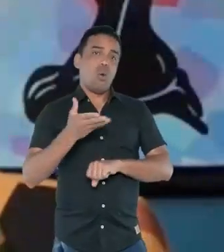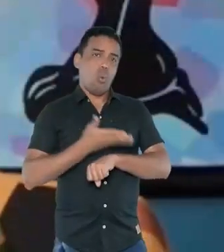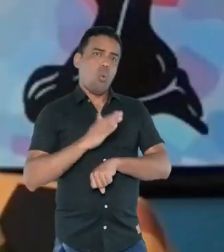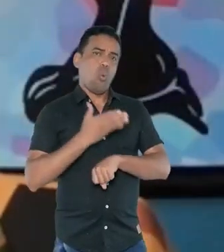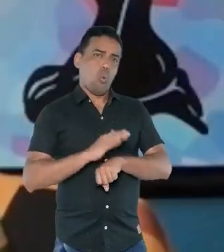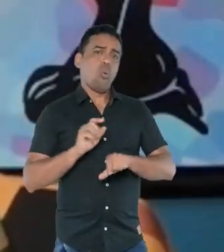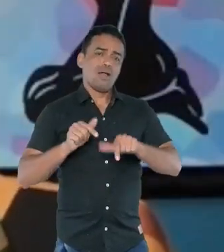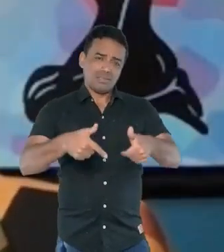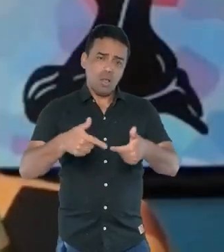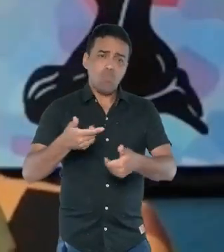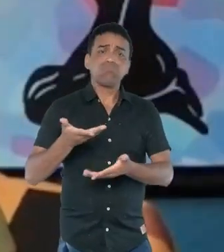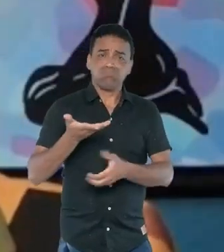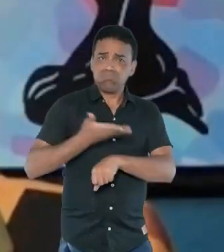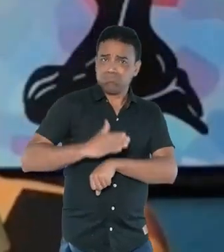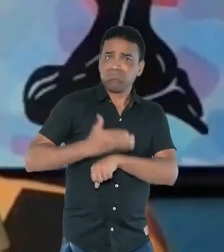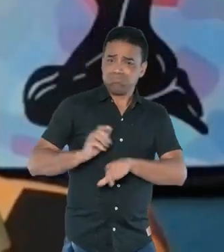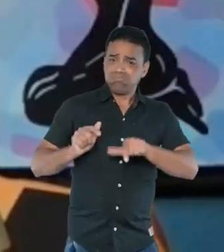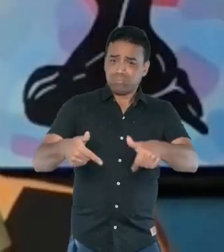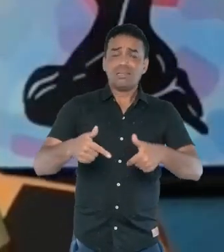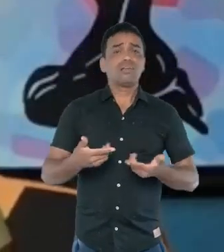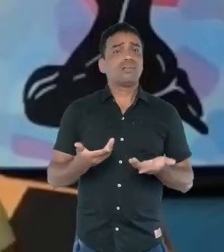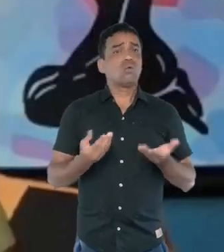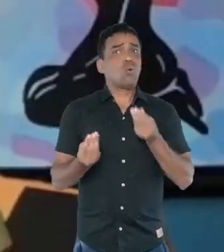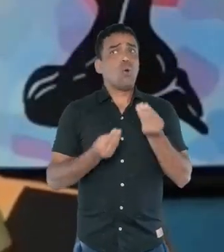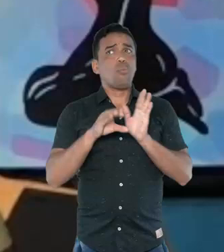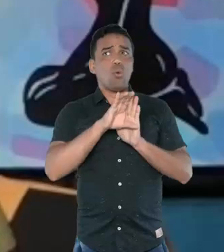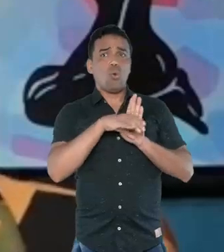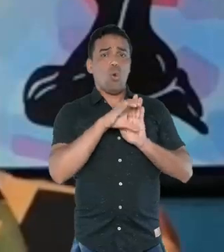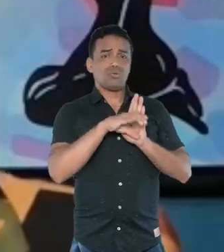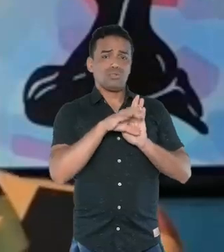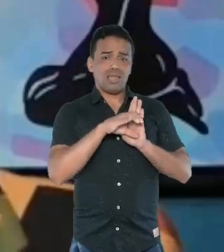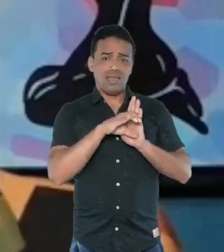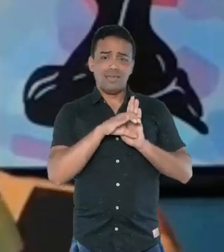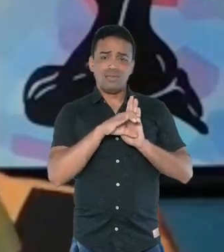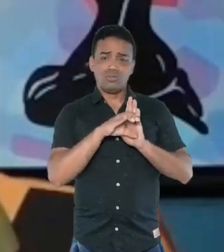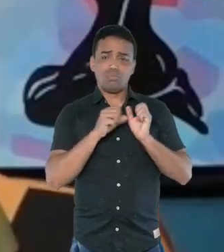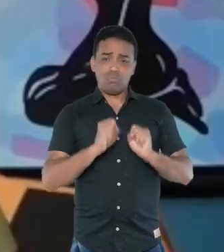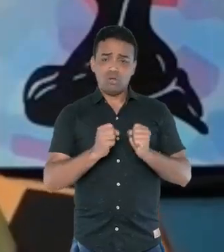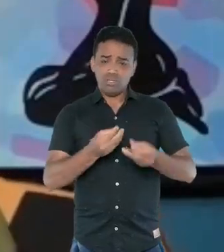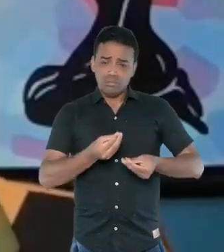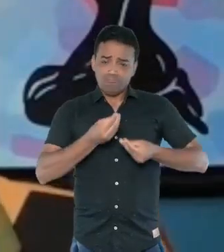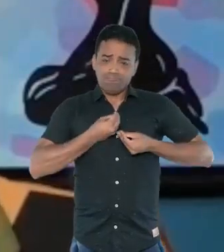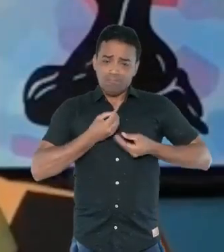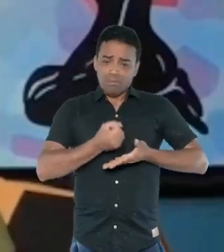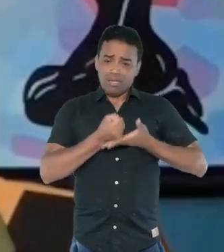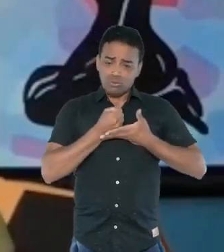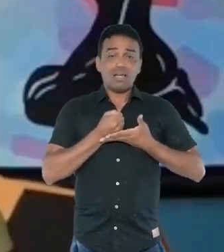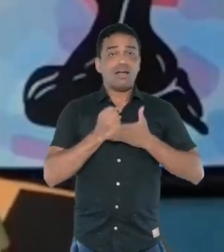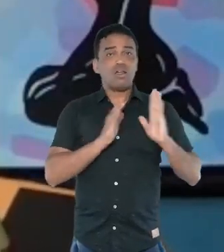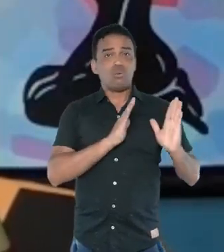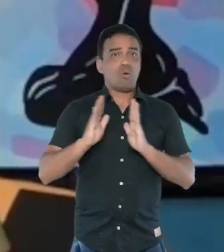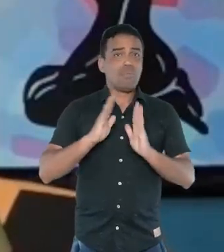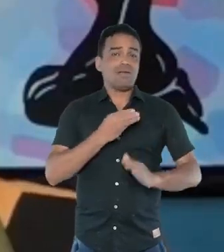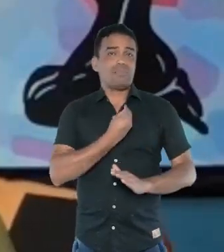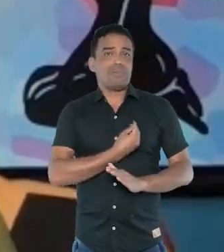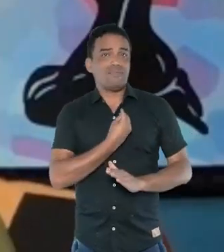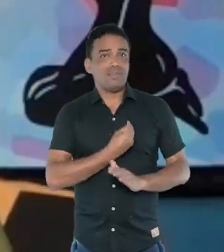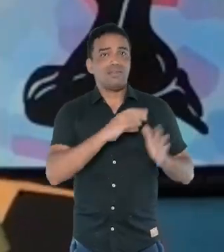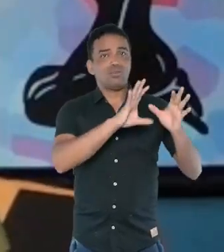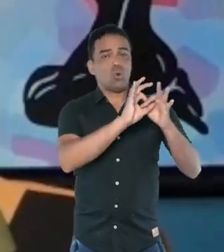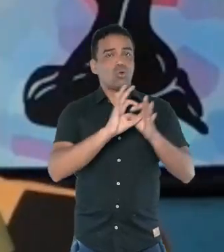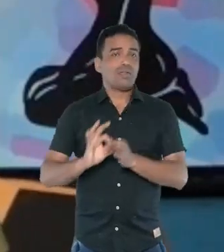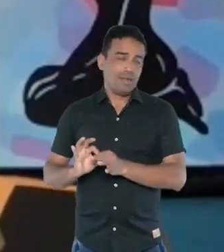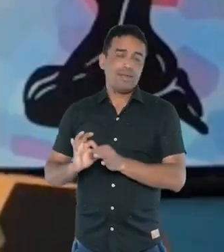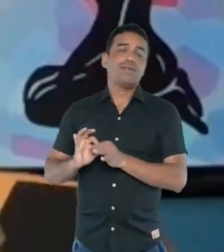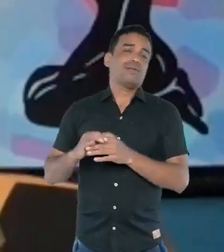também, para ver como que esse conceito aqui pode valer para mim, nesse momento que eu estou, nesse